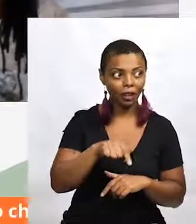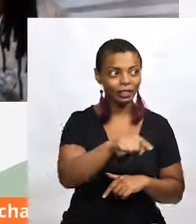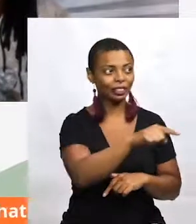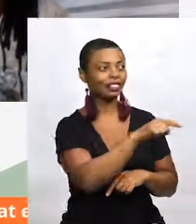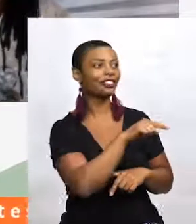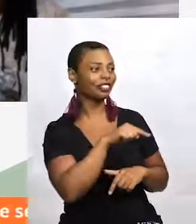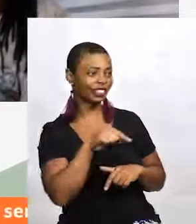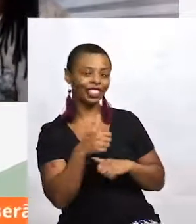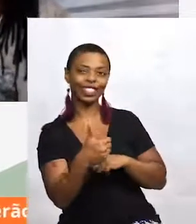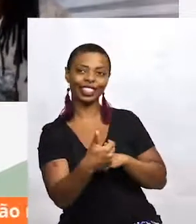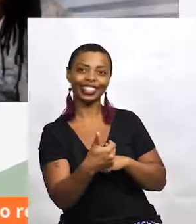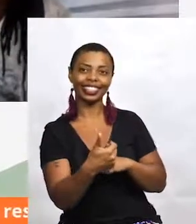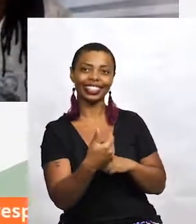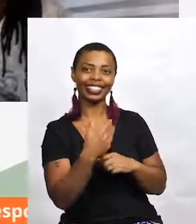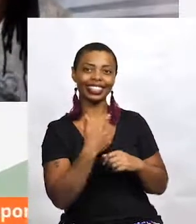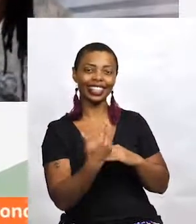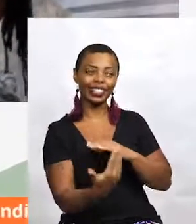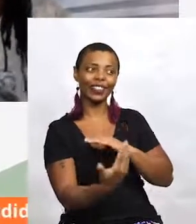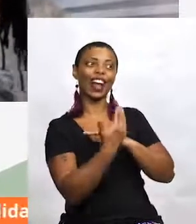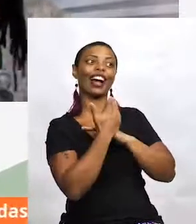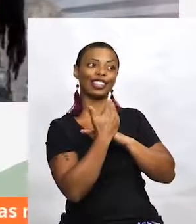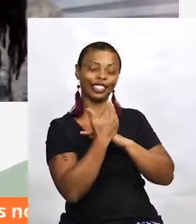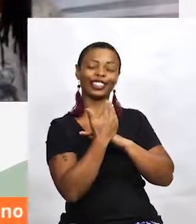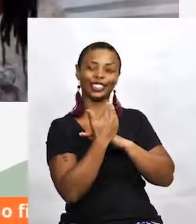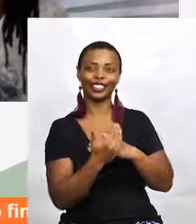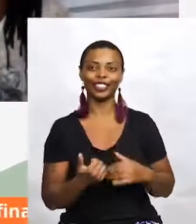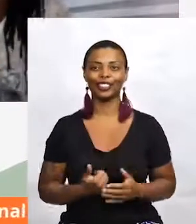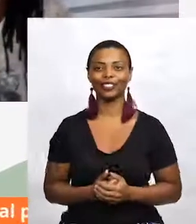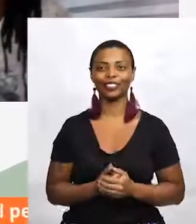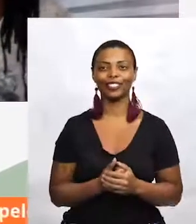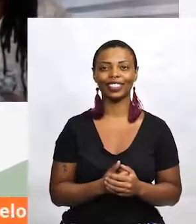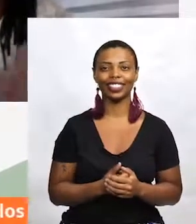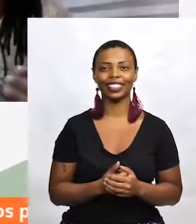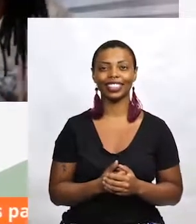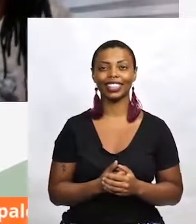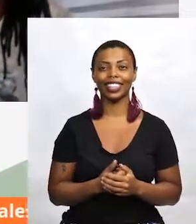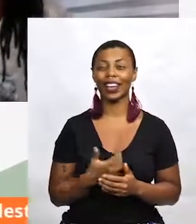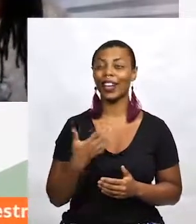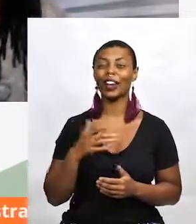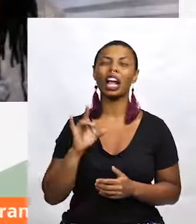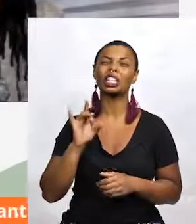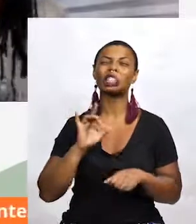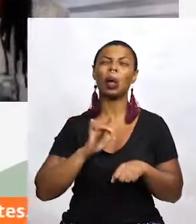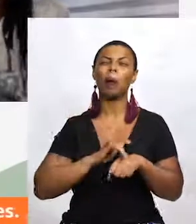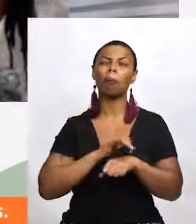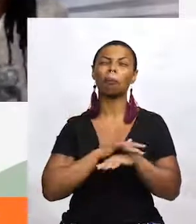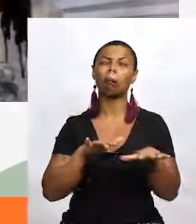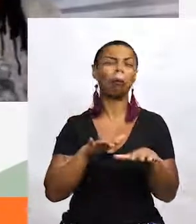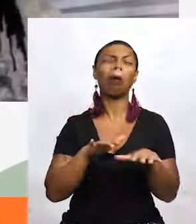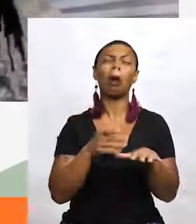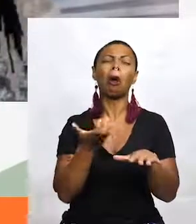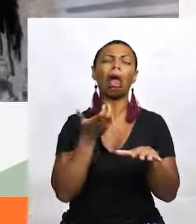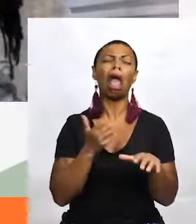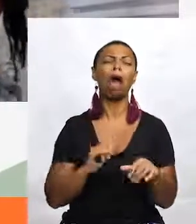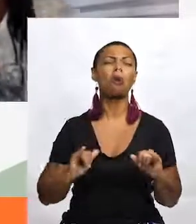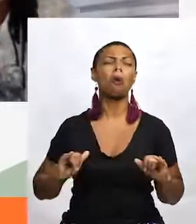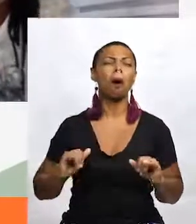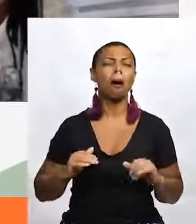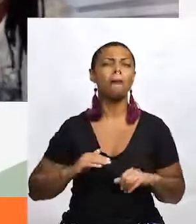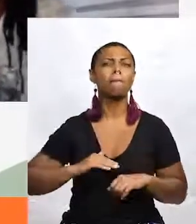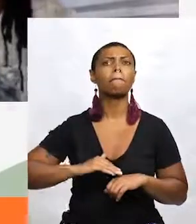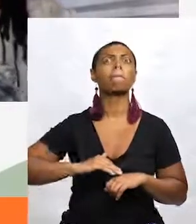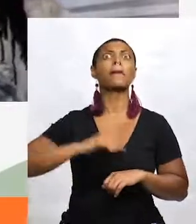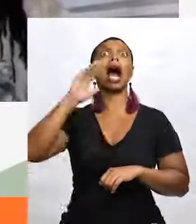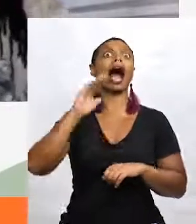meu ainda estar vivo. Eu não queria só a pandemia, eu queria um pouco mais de emoção, percebem?